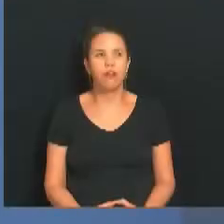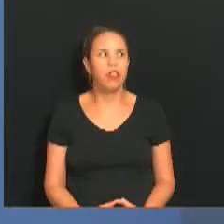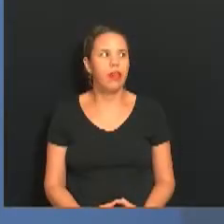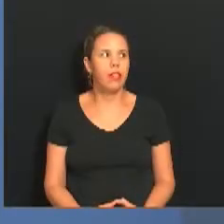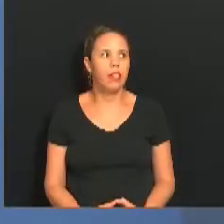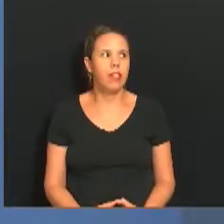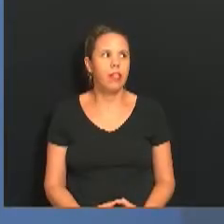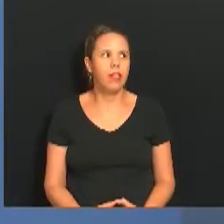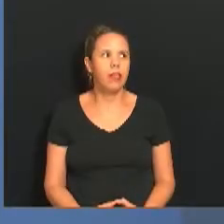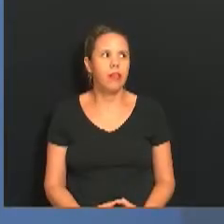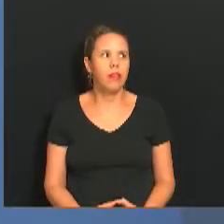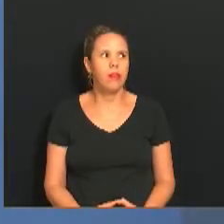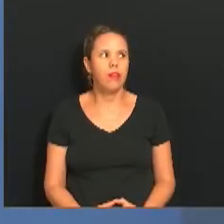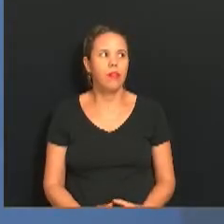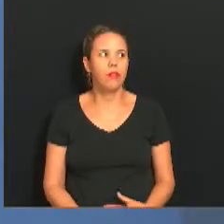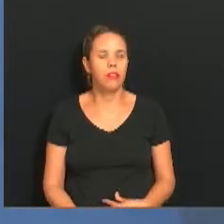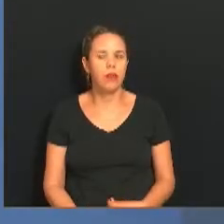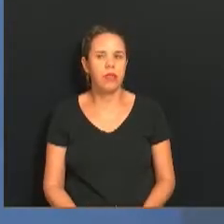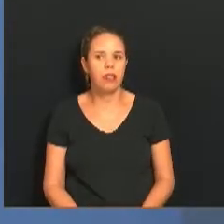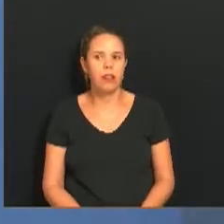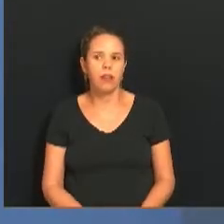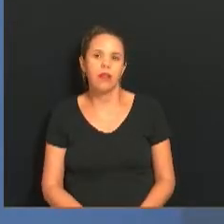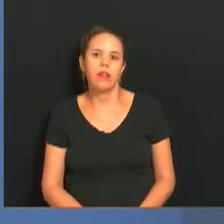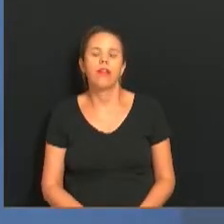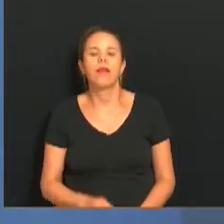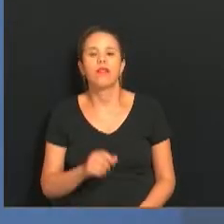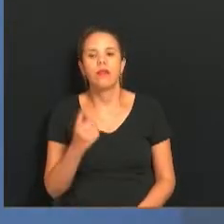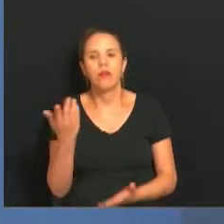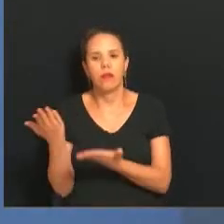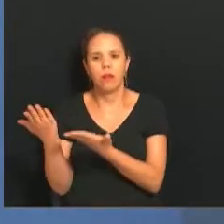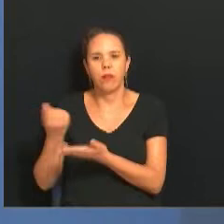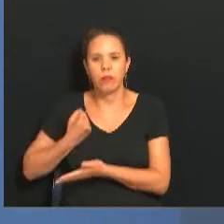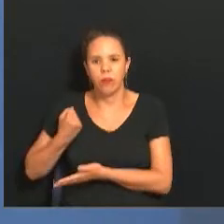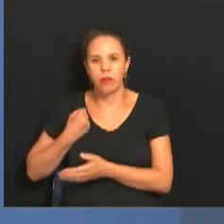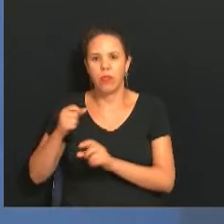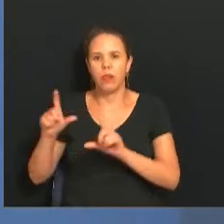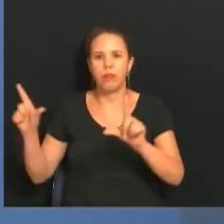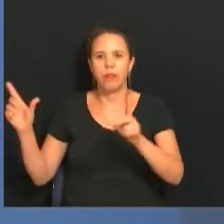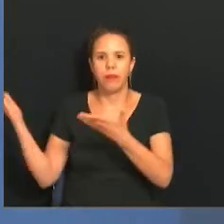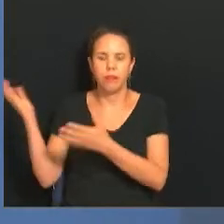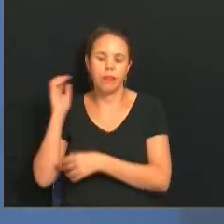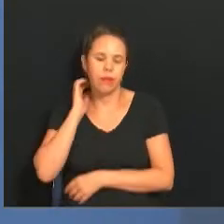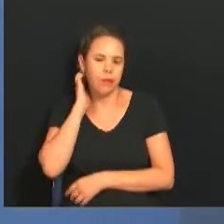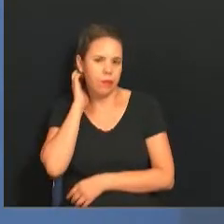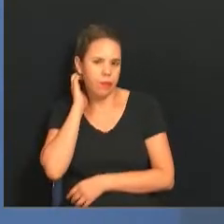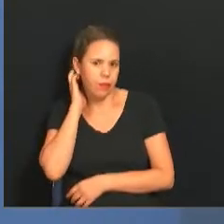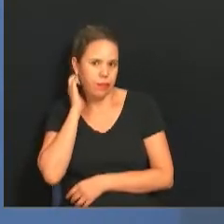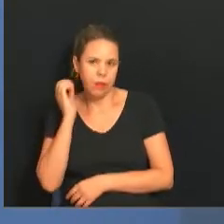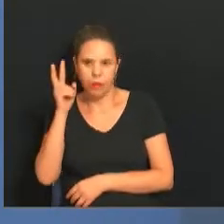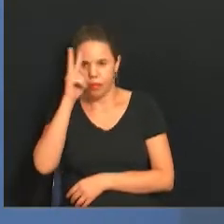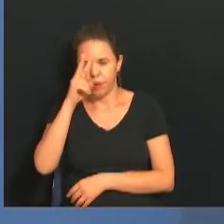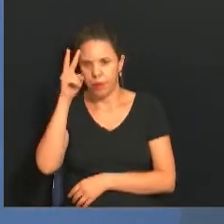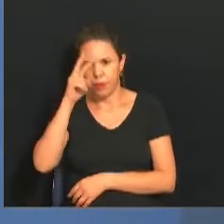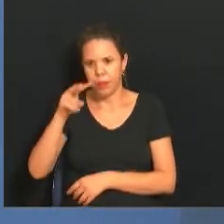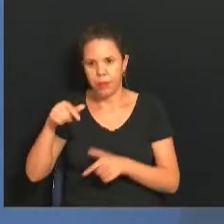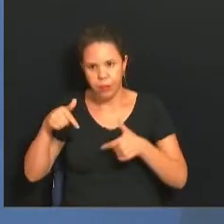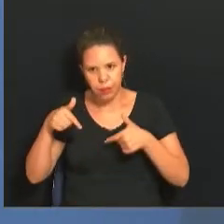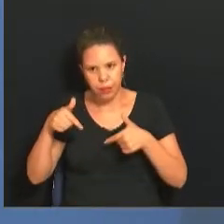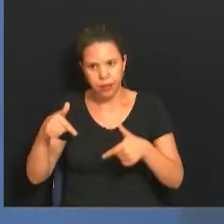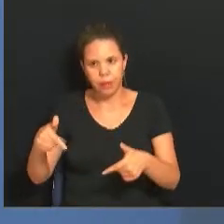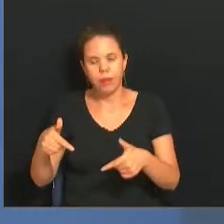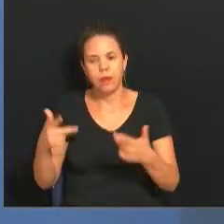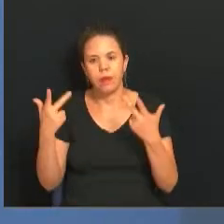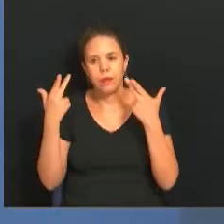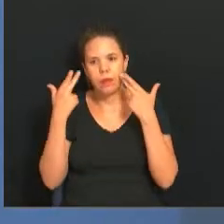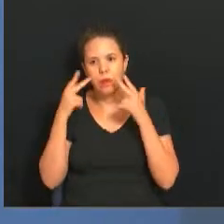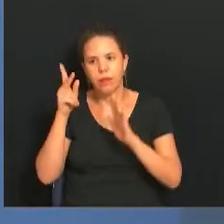vou repetir, 19 98106 6901. A gente lembra que essa ação faz parte do